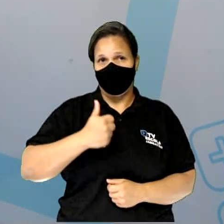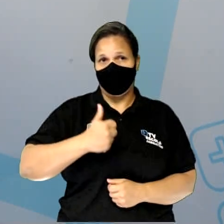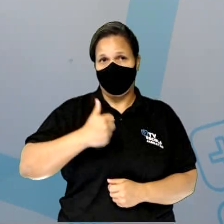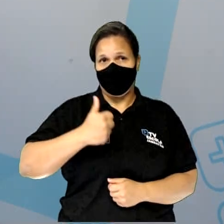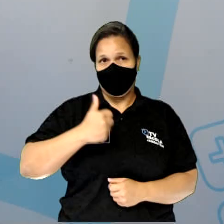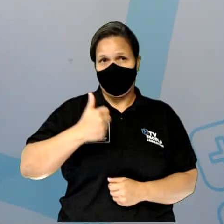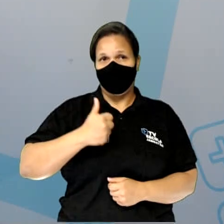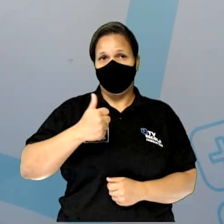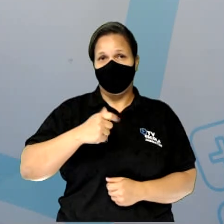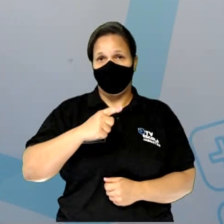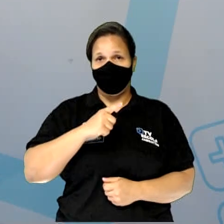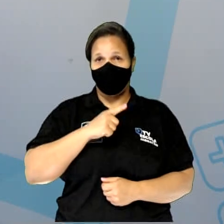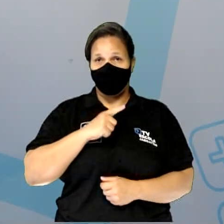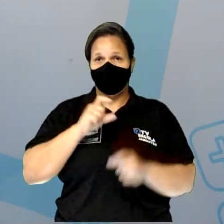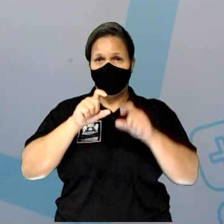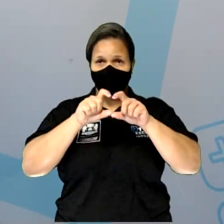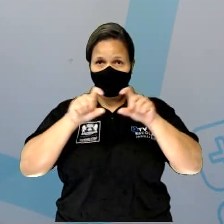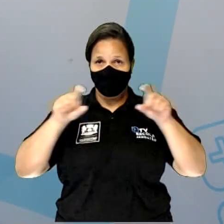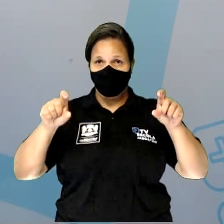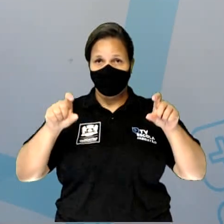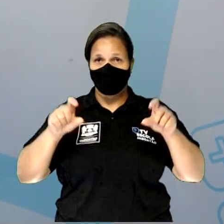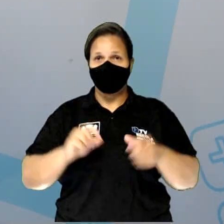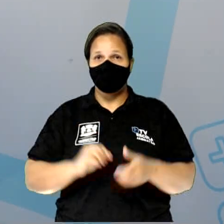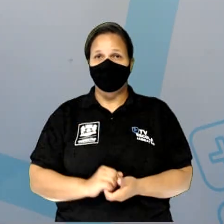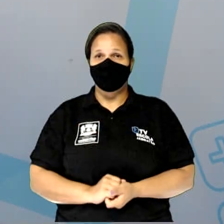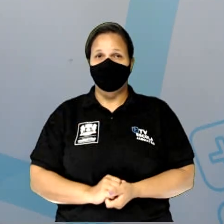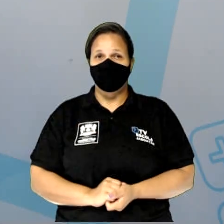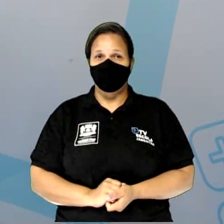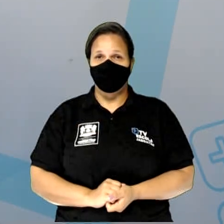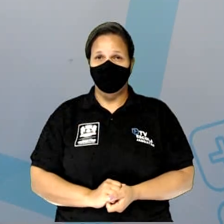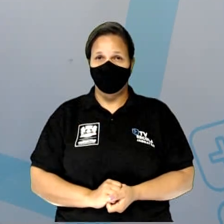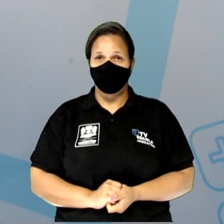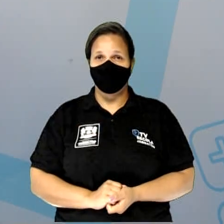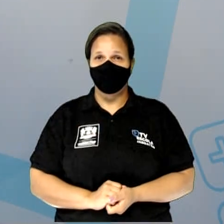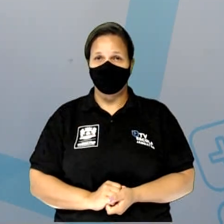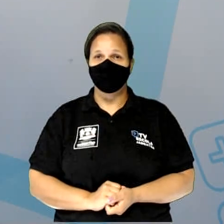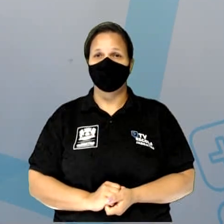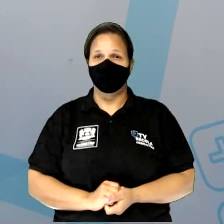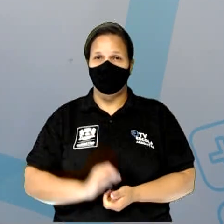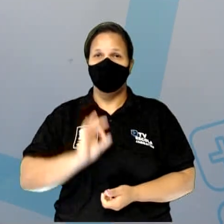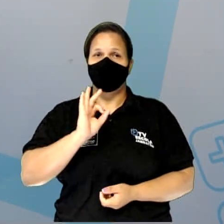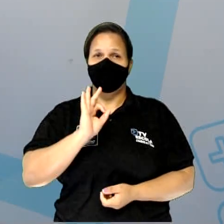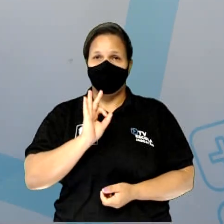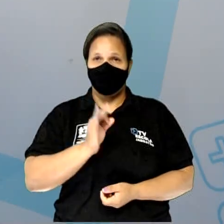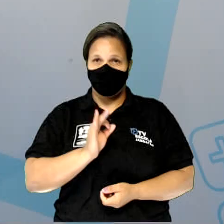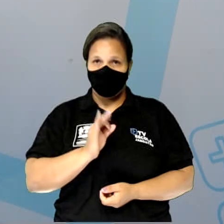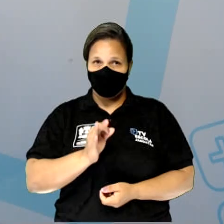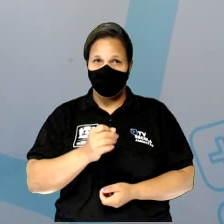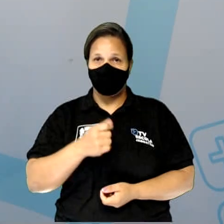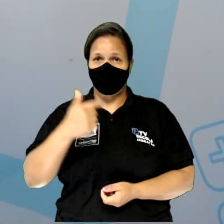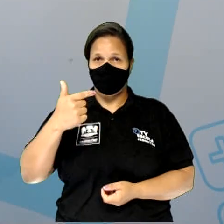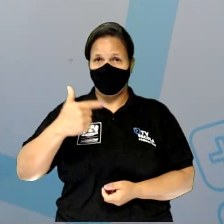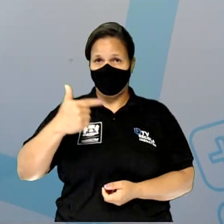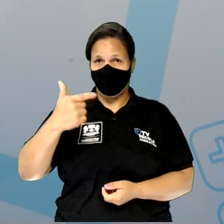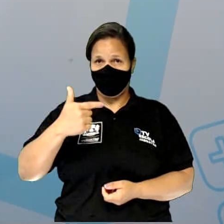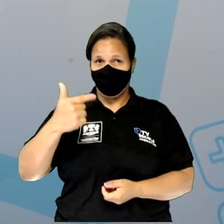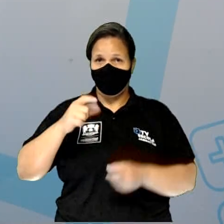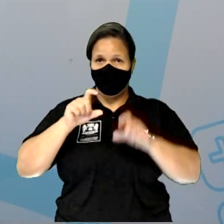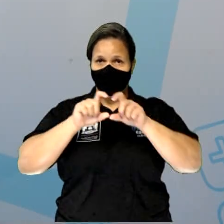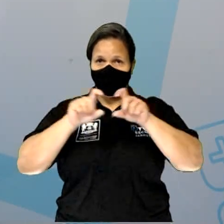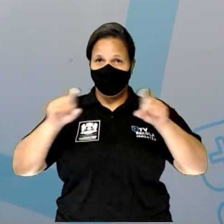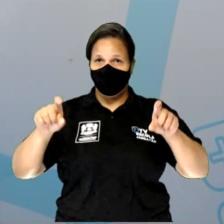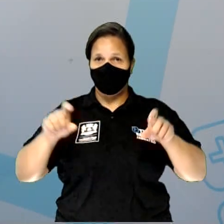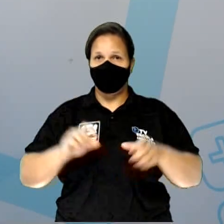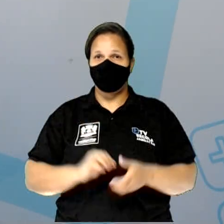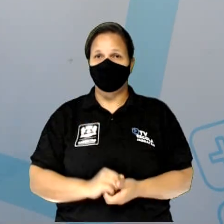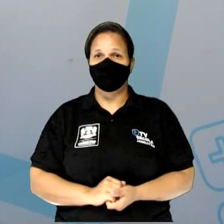tenho when you need help, what do you do? Ou seja, ela está totalmente correta. A segunda eu tenho what